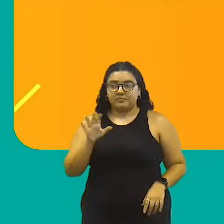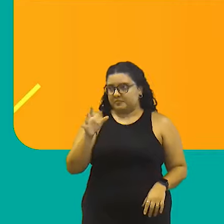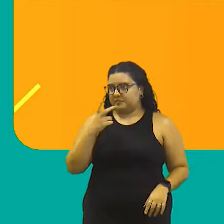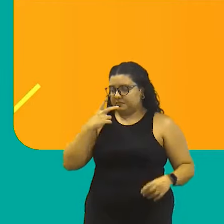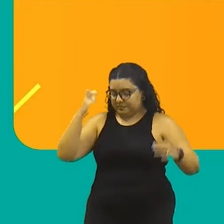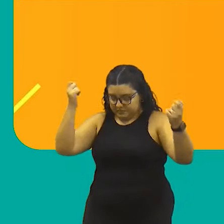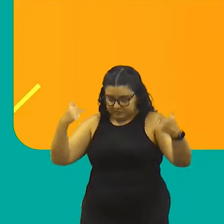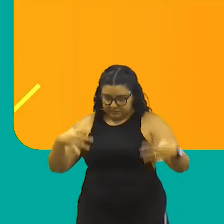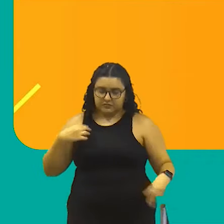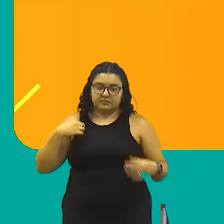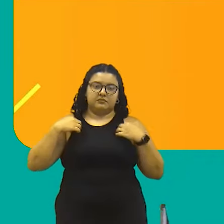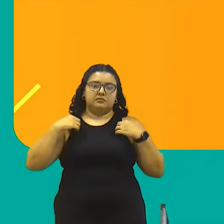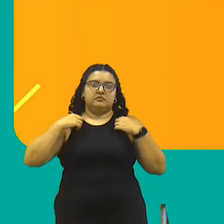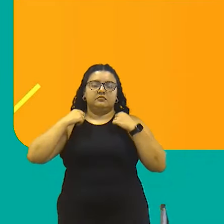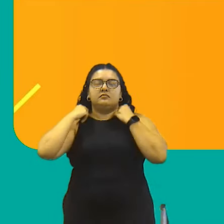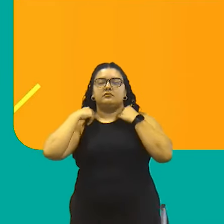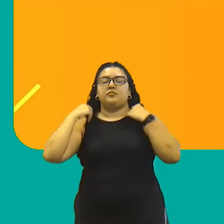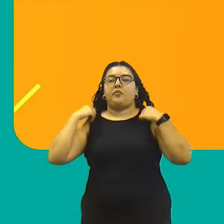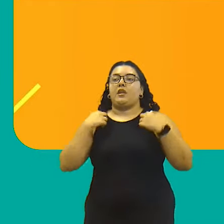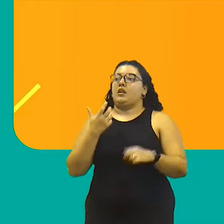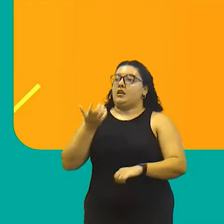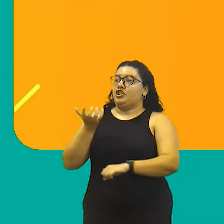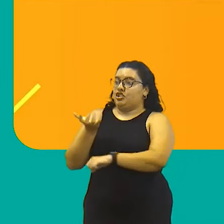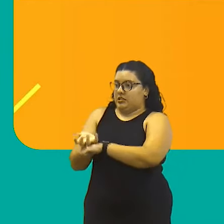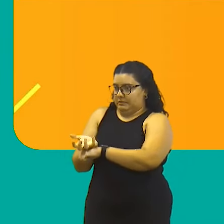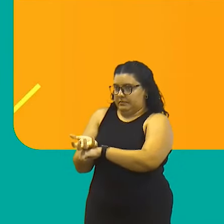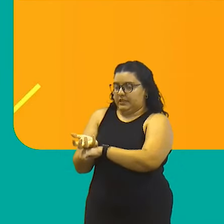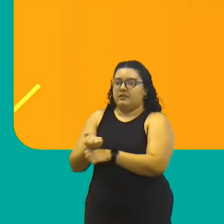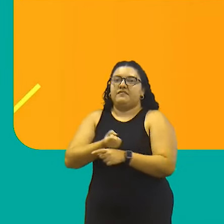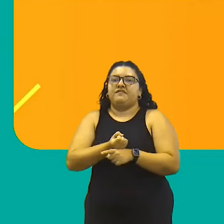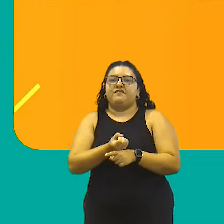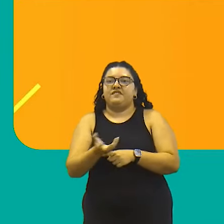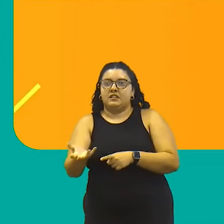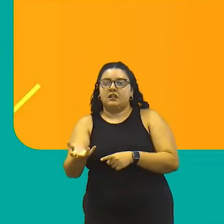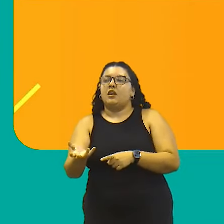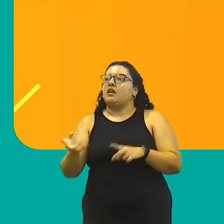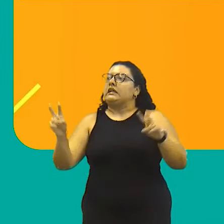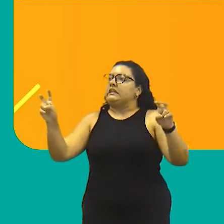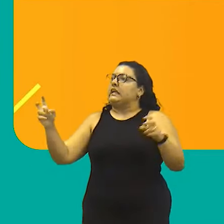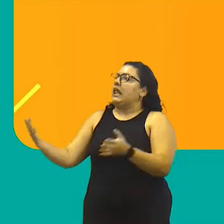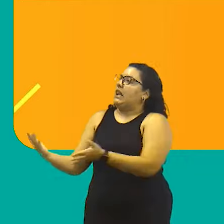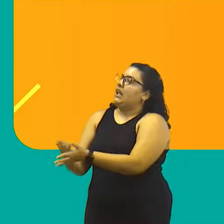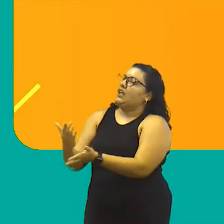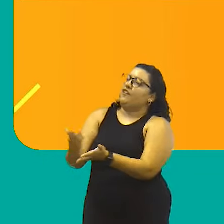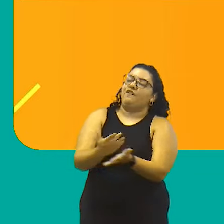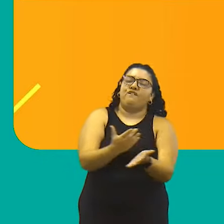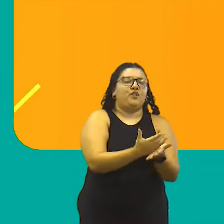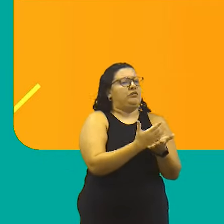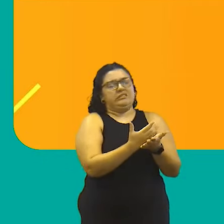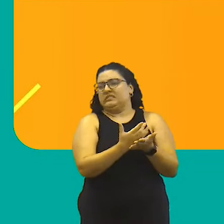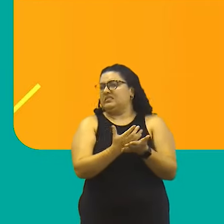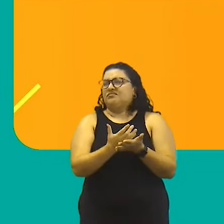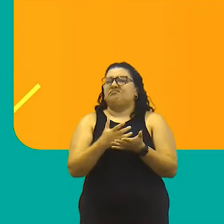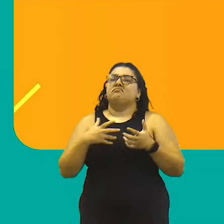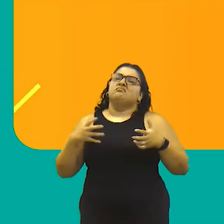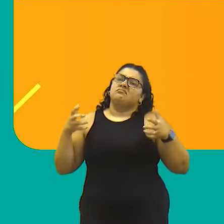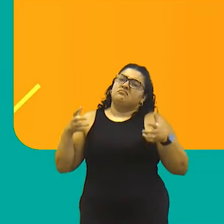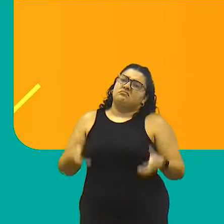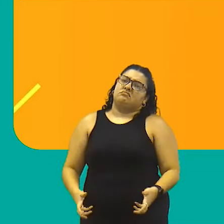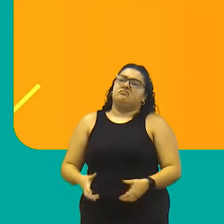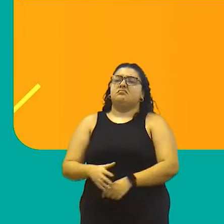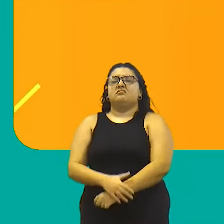interessante. A física, como a gente costuma ver nos livros, é muito chata,